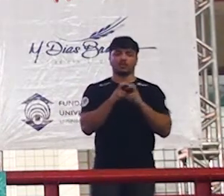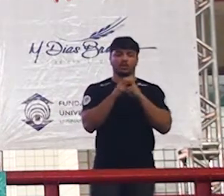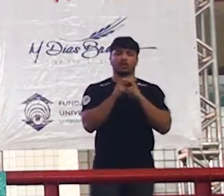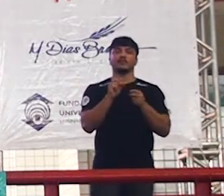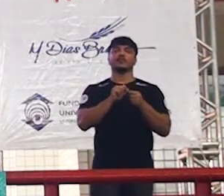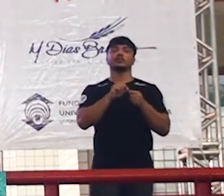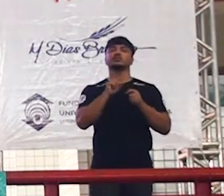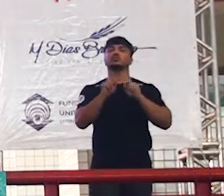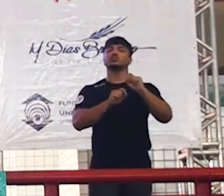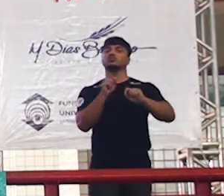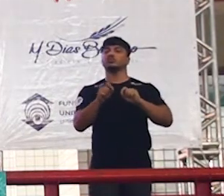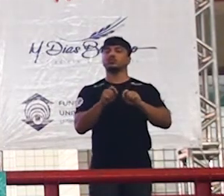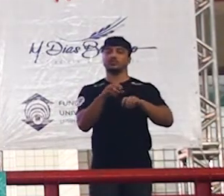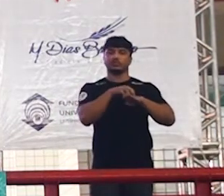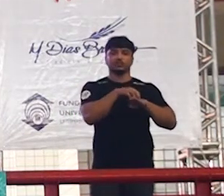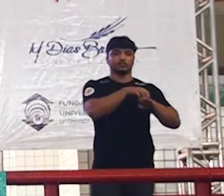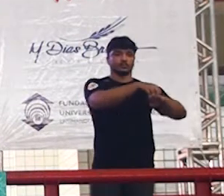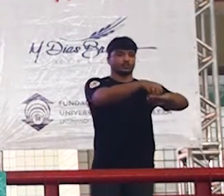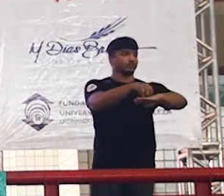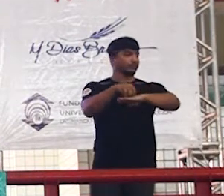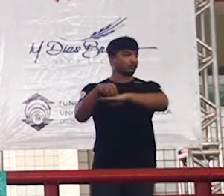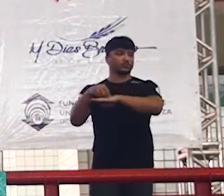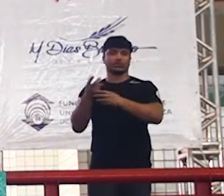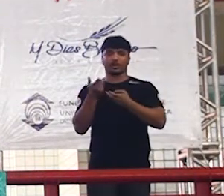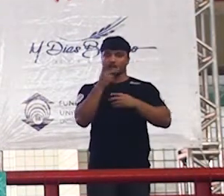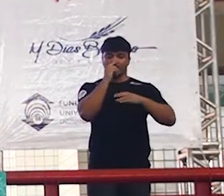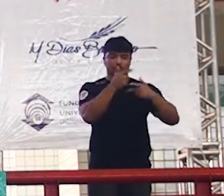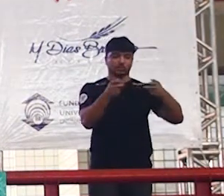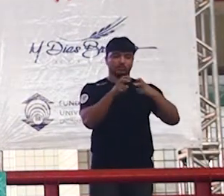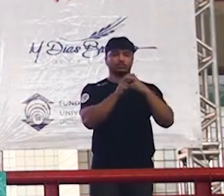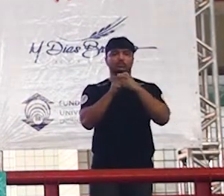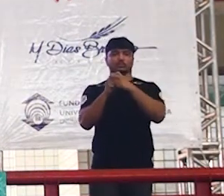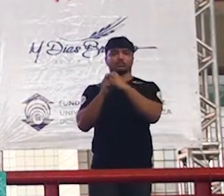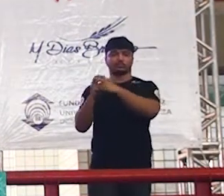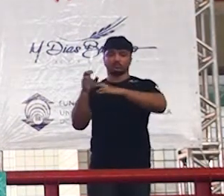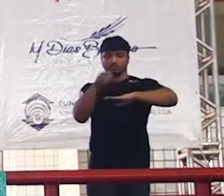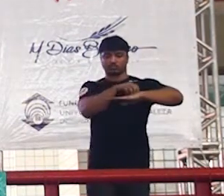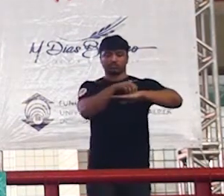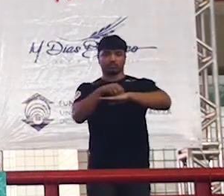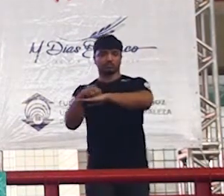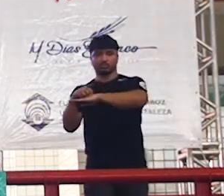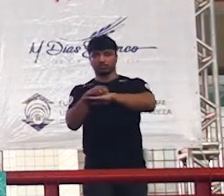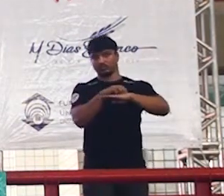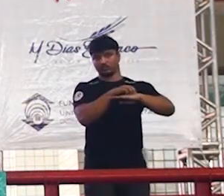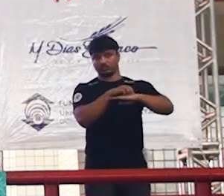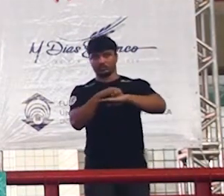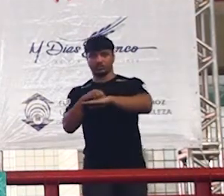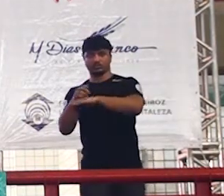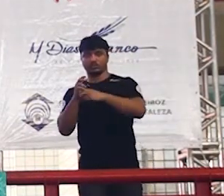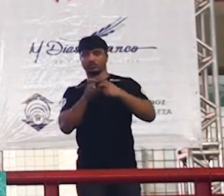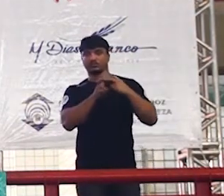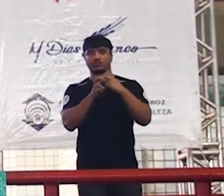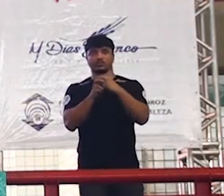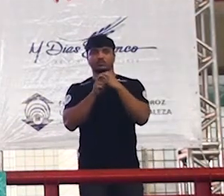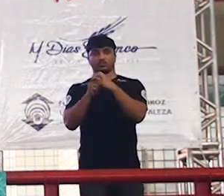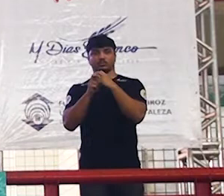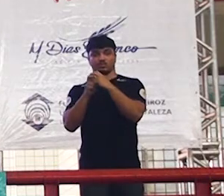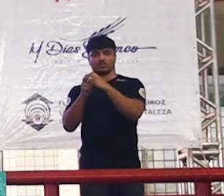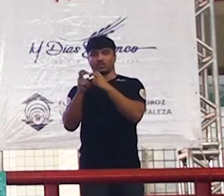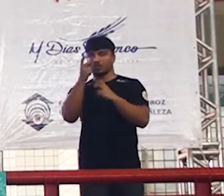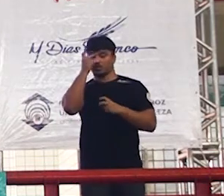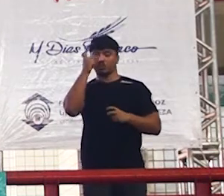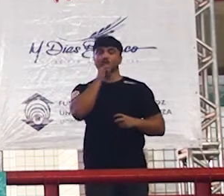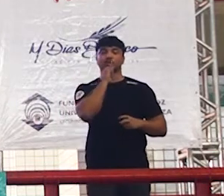faz? Transporta coisas e pessoas. Então, se esse trem leva para longe de mim pessoas que eu